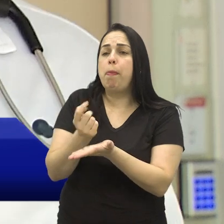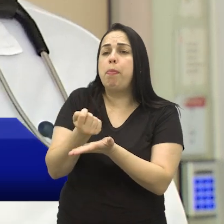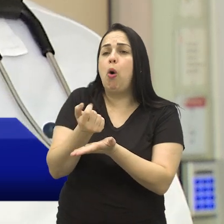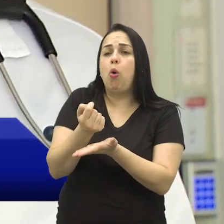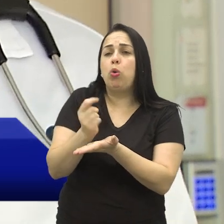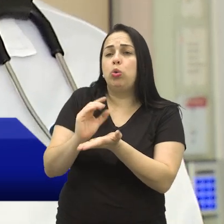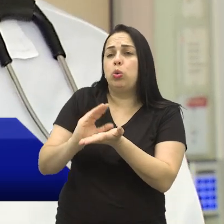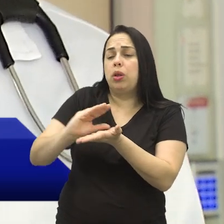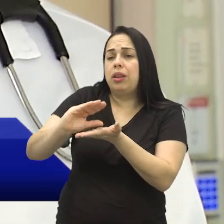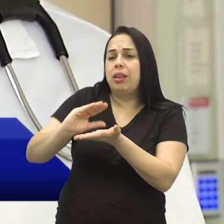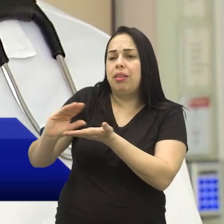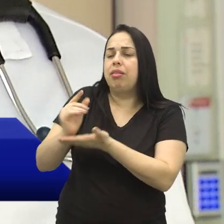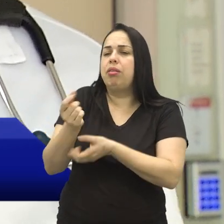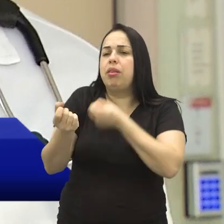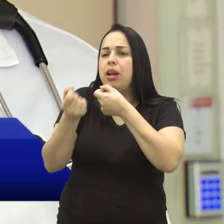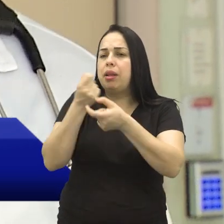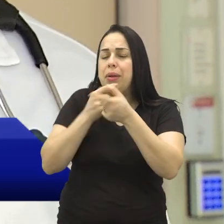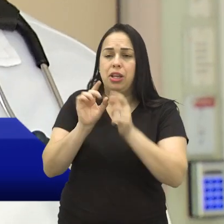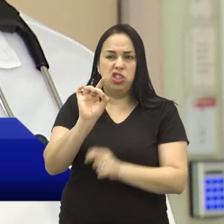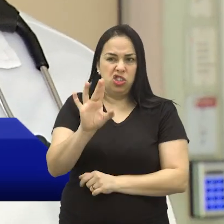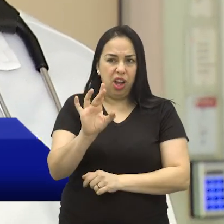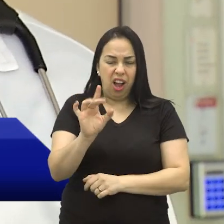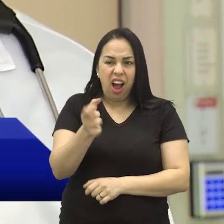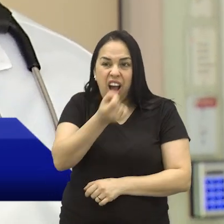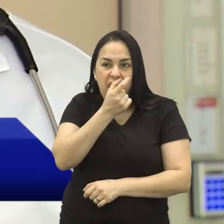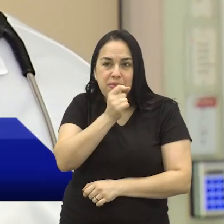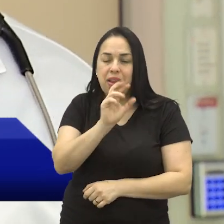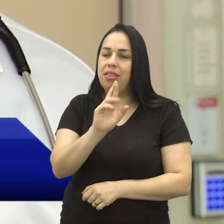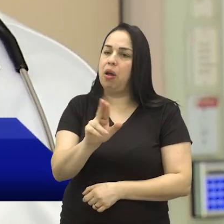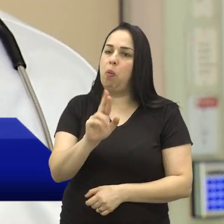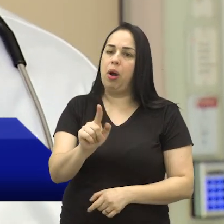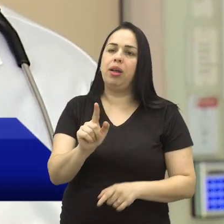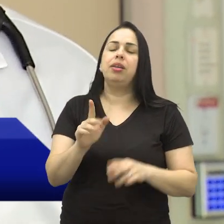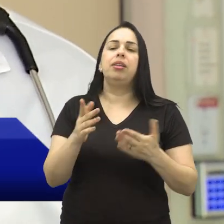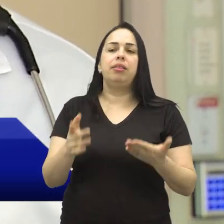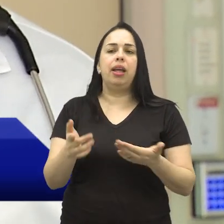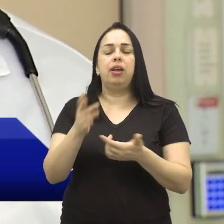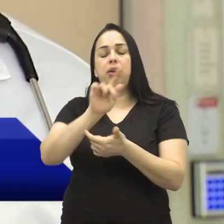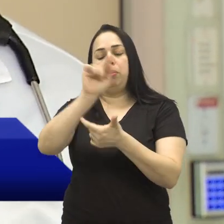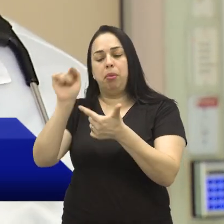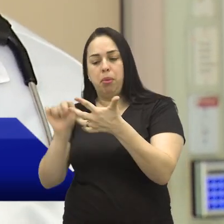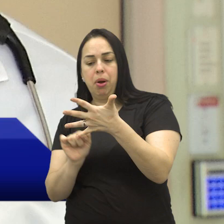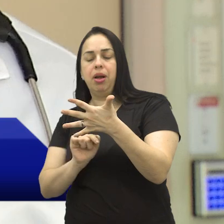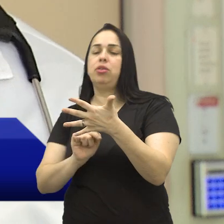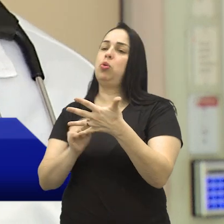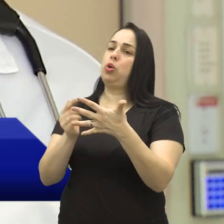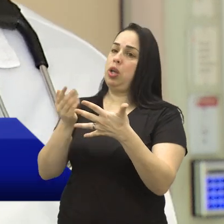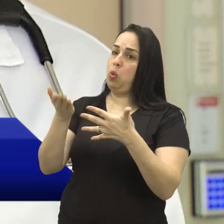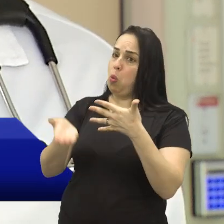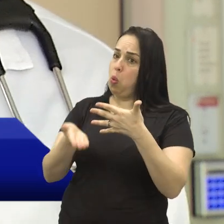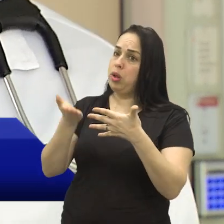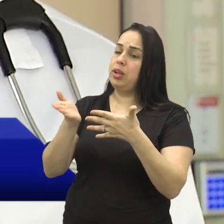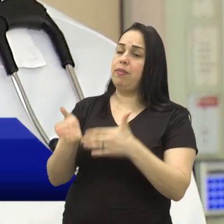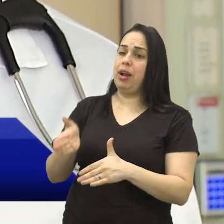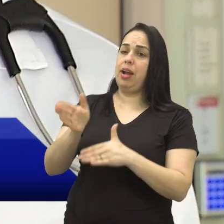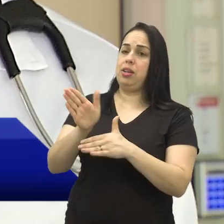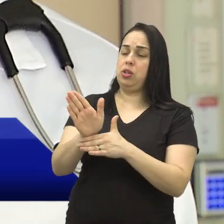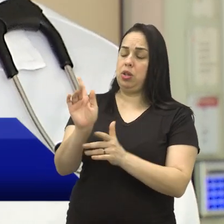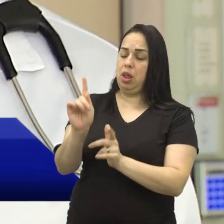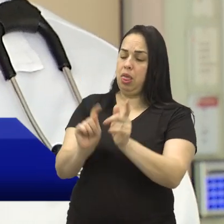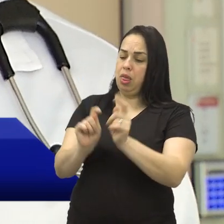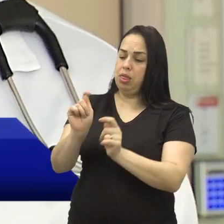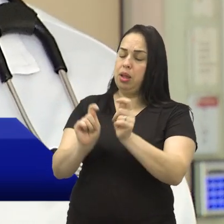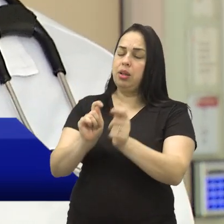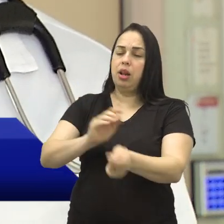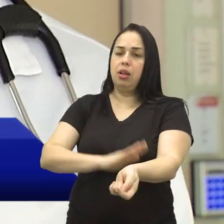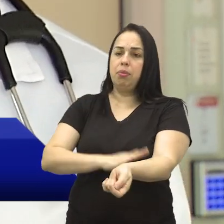o tratamento para hipertensão não é apenas com remédio, não é apenas com medicação. Existe uma série de cuidados que têm que ser feitos que ajudam no controle